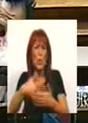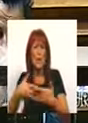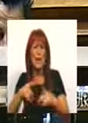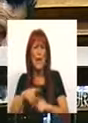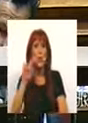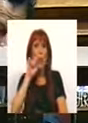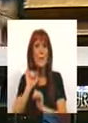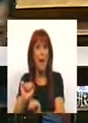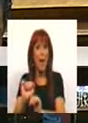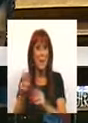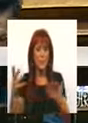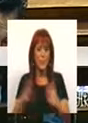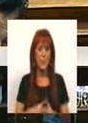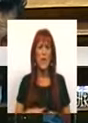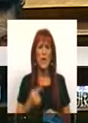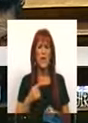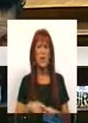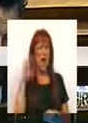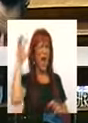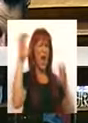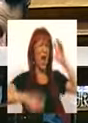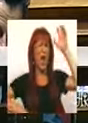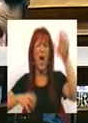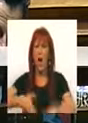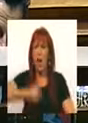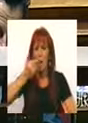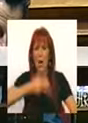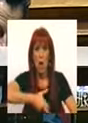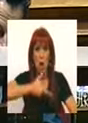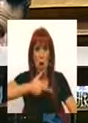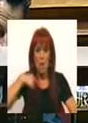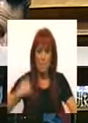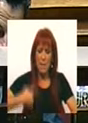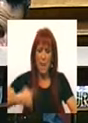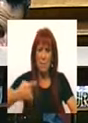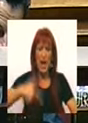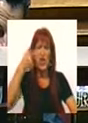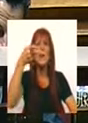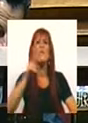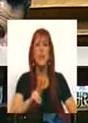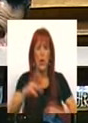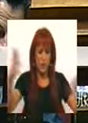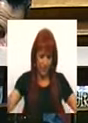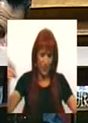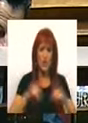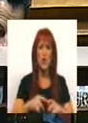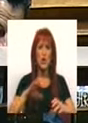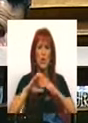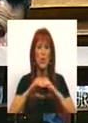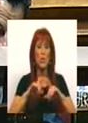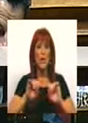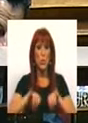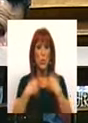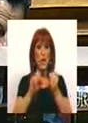da segurança. São os insultos desabridos cotidianamente nas televisões e nos média em